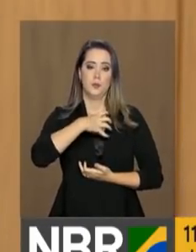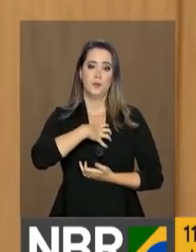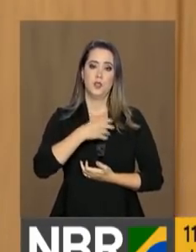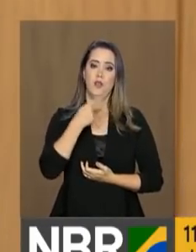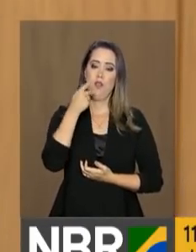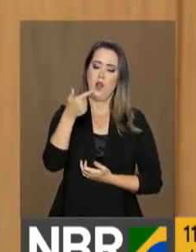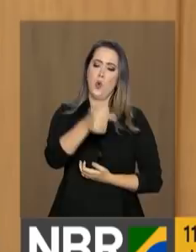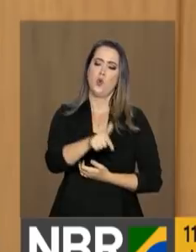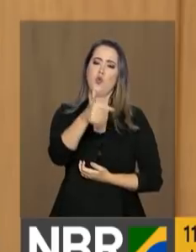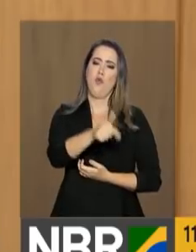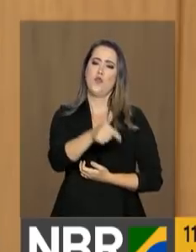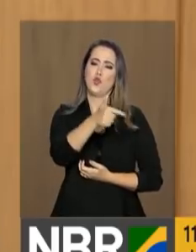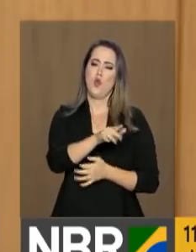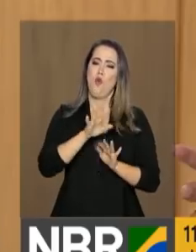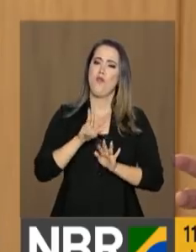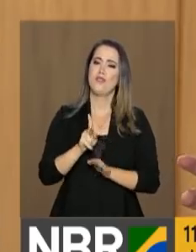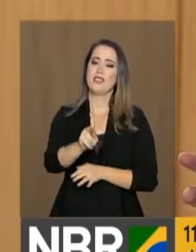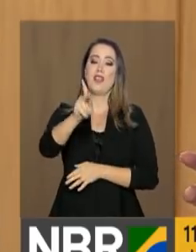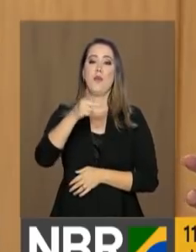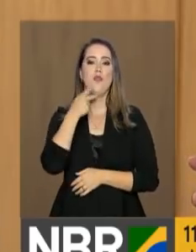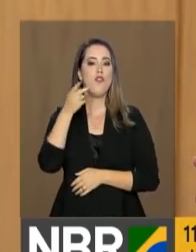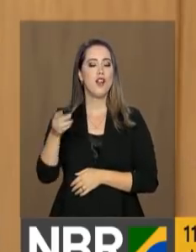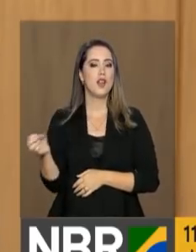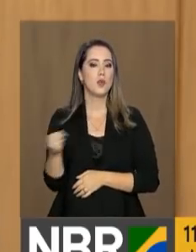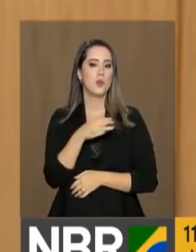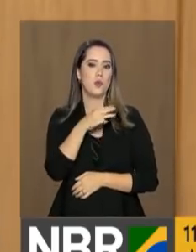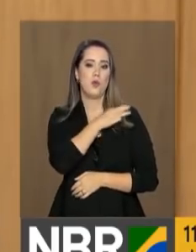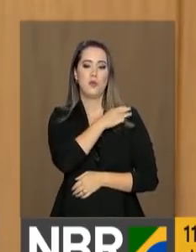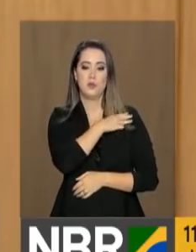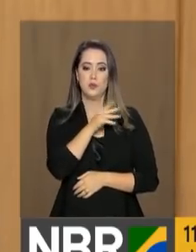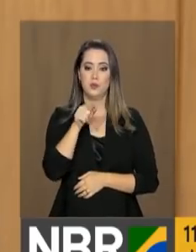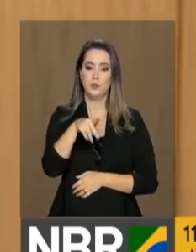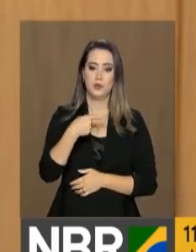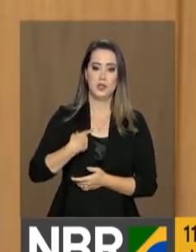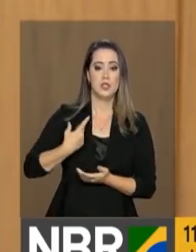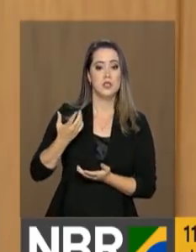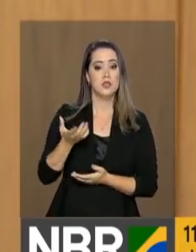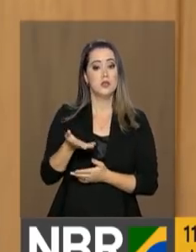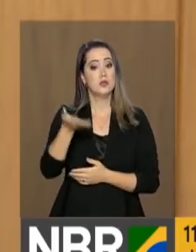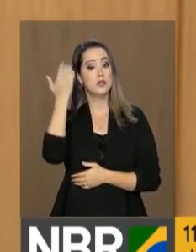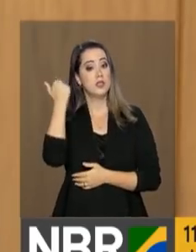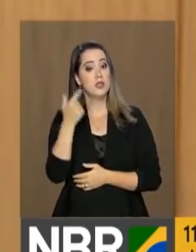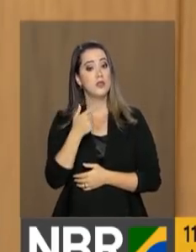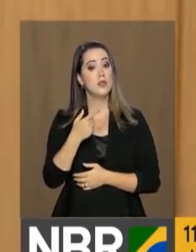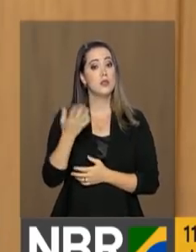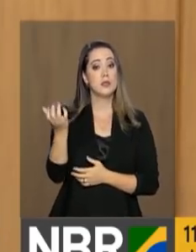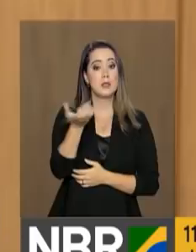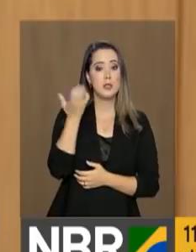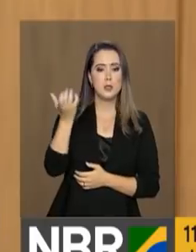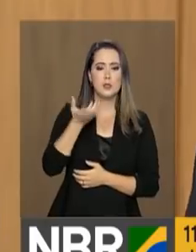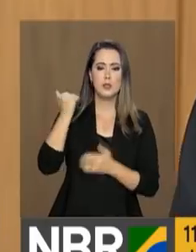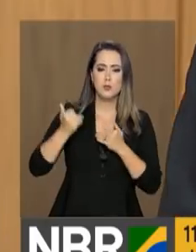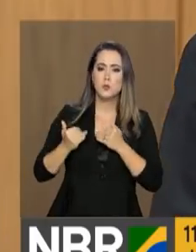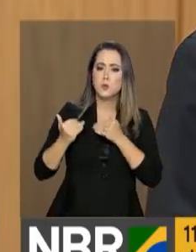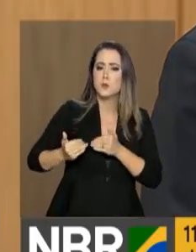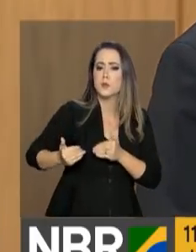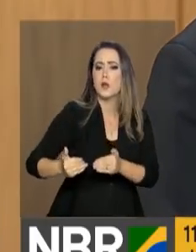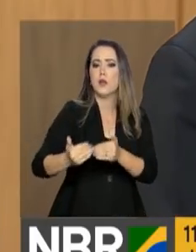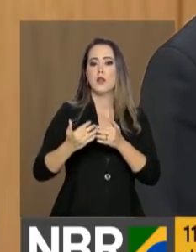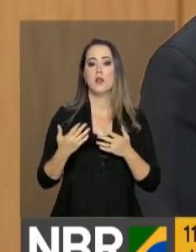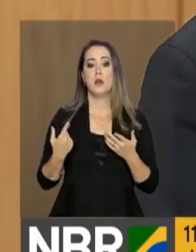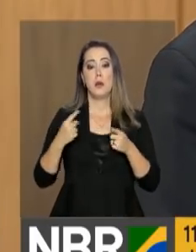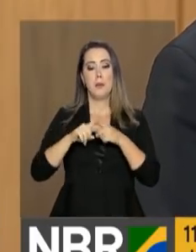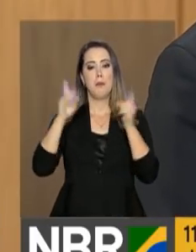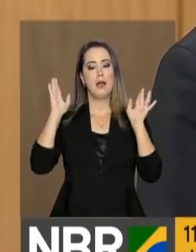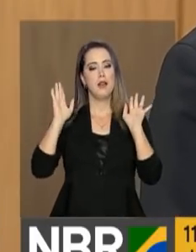repetitivo ao falar sempre da reforma do ensino médio que era uma coisa ansiada desejada e esperada postulada pleiteada há mais de